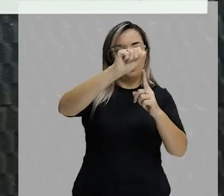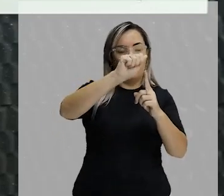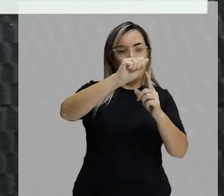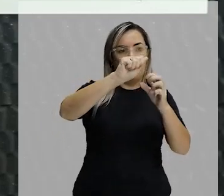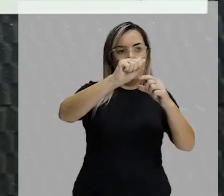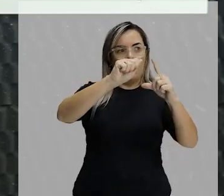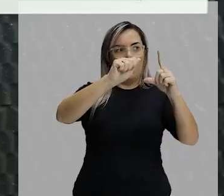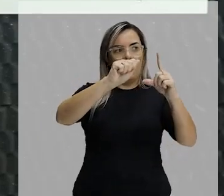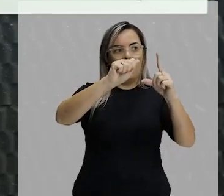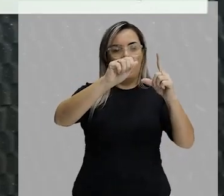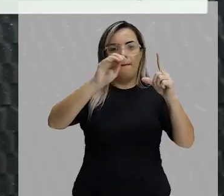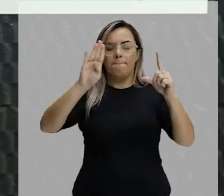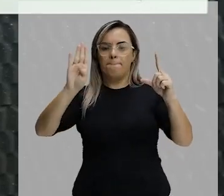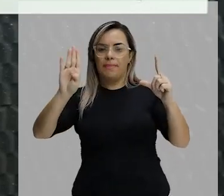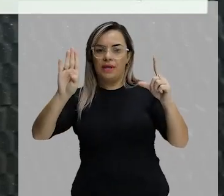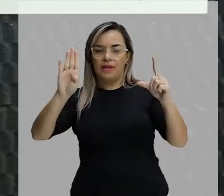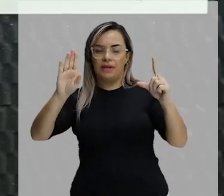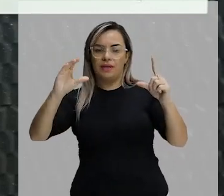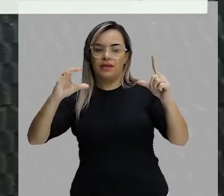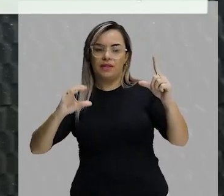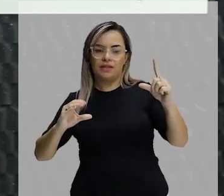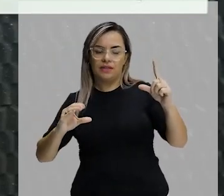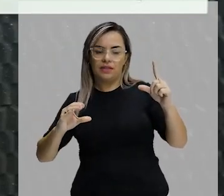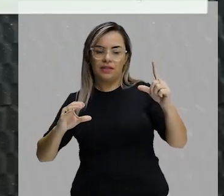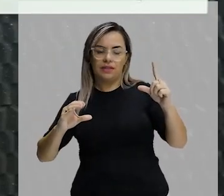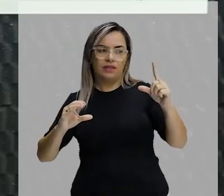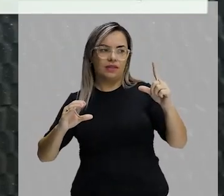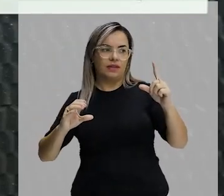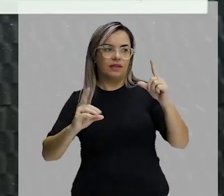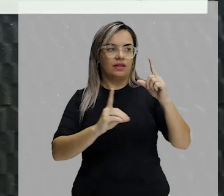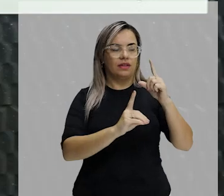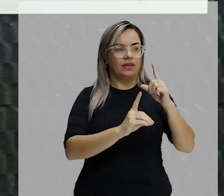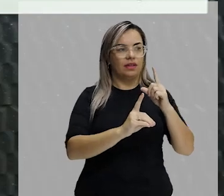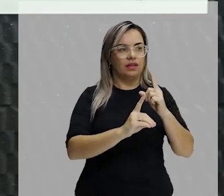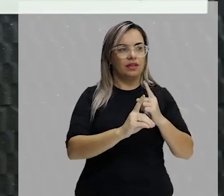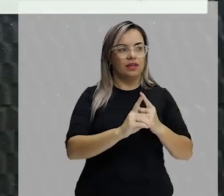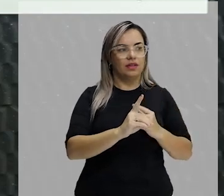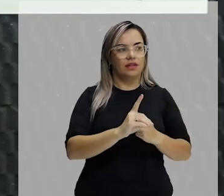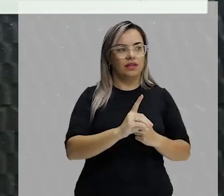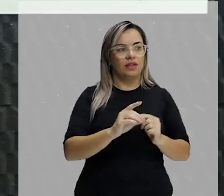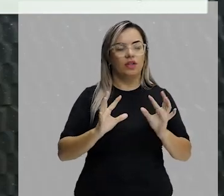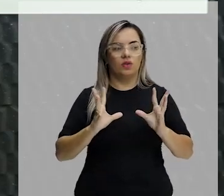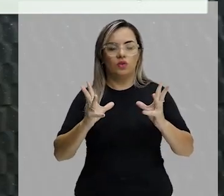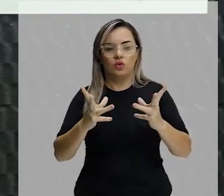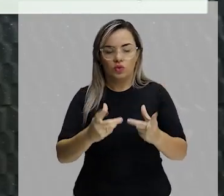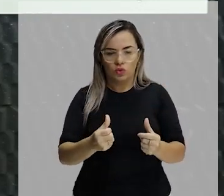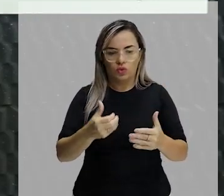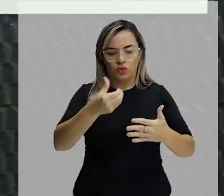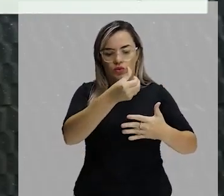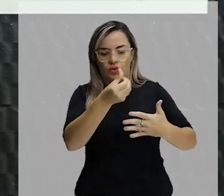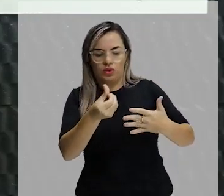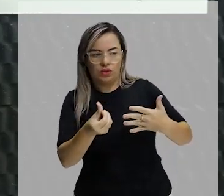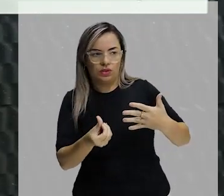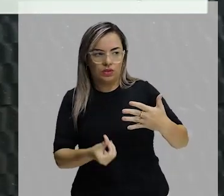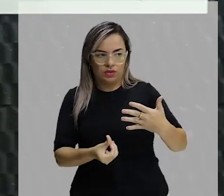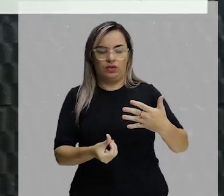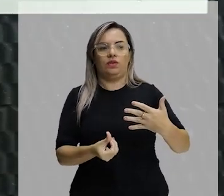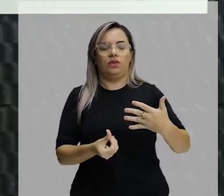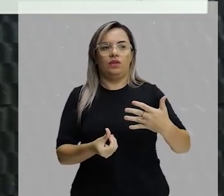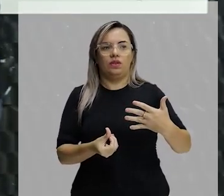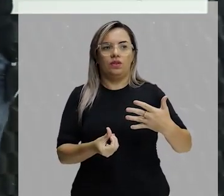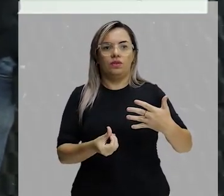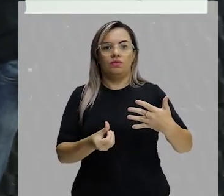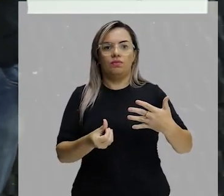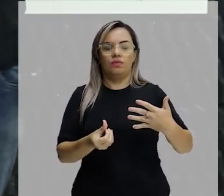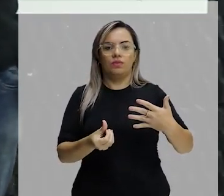de E, F, G e H. Esses aqui são os vértices. Então, quantos